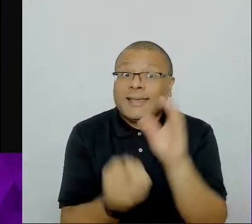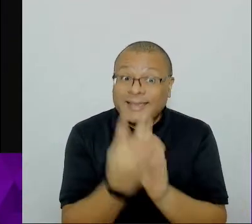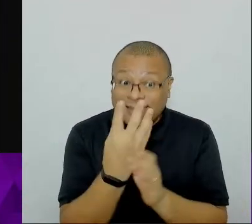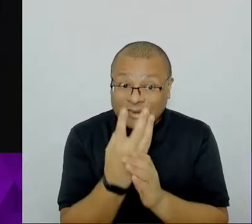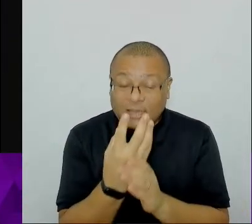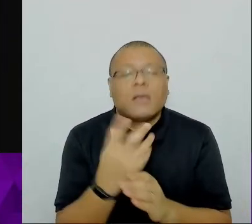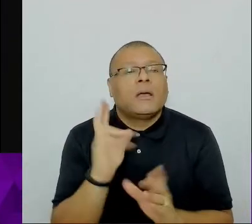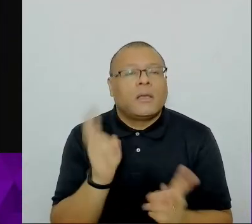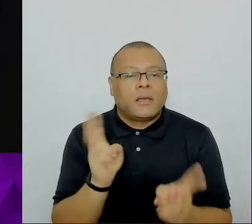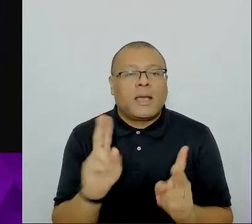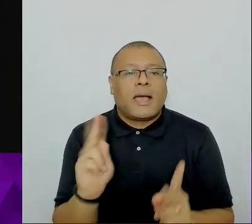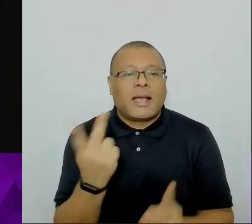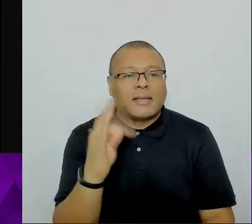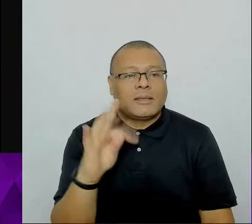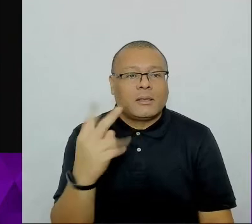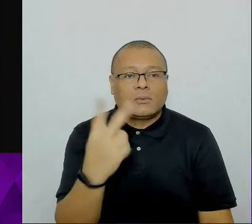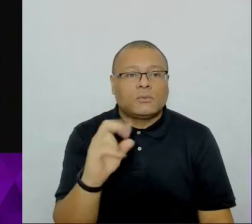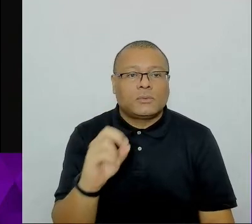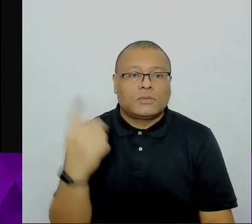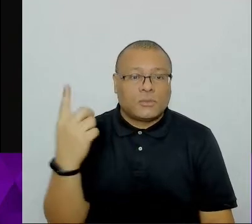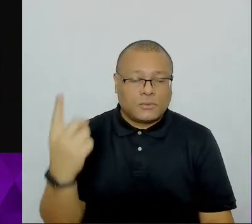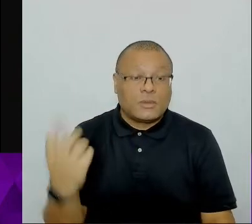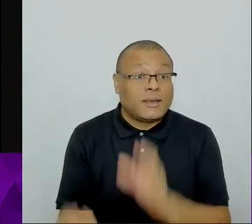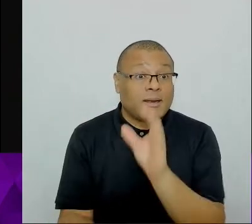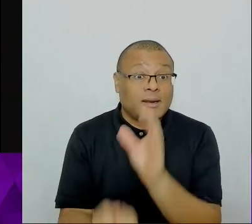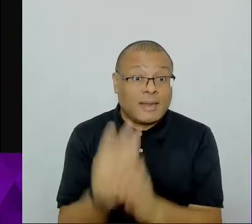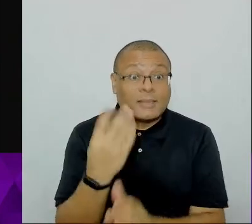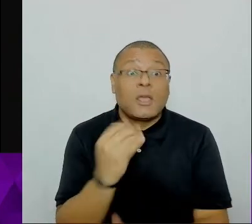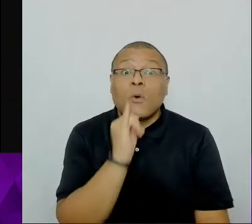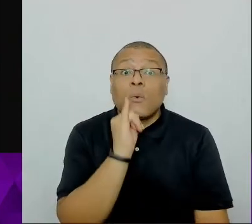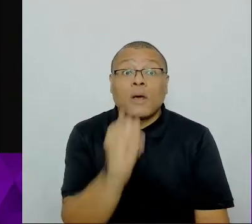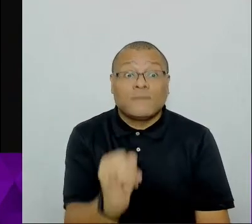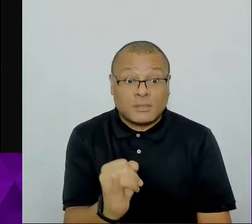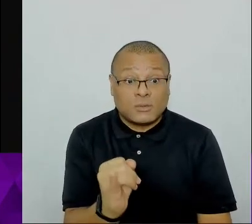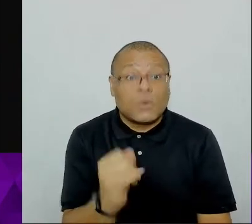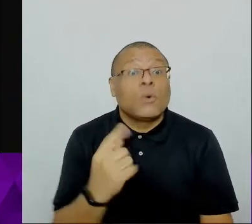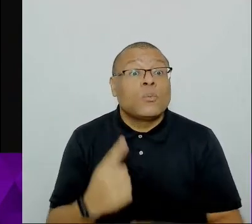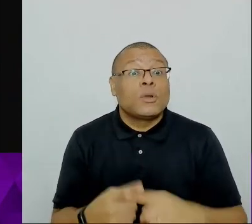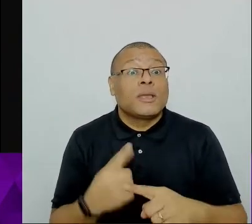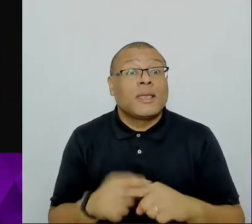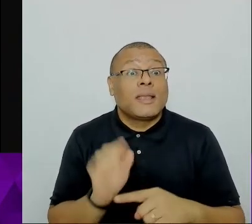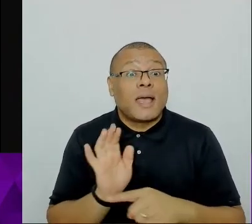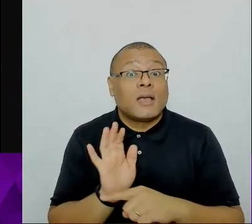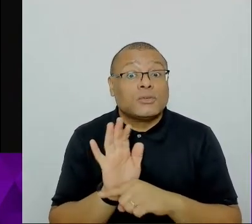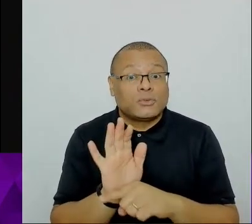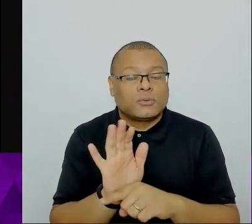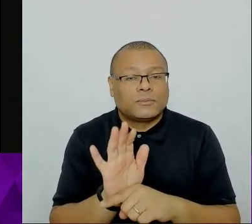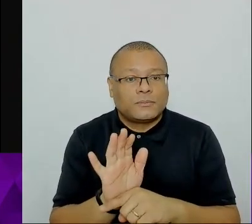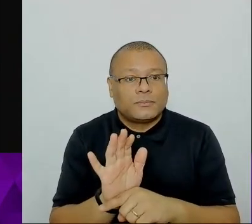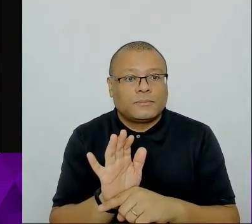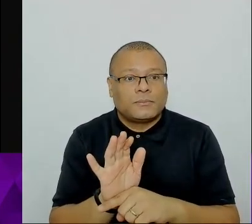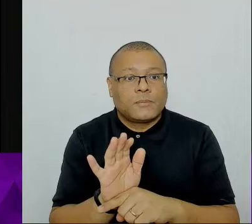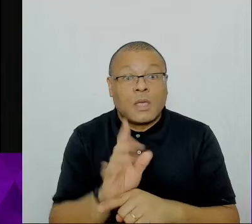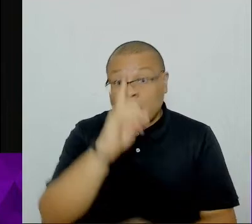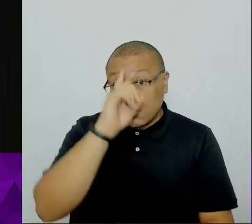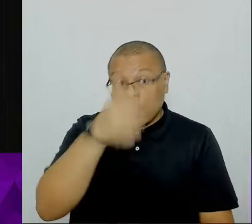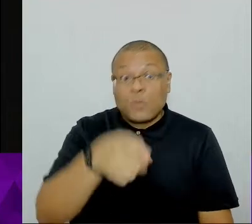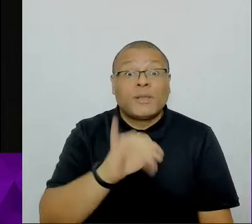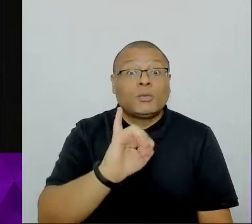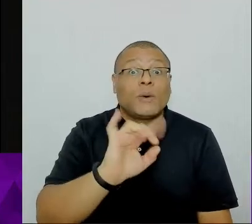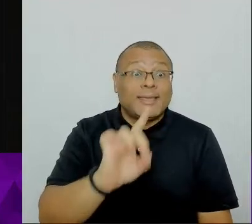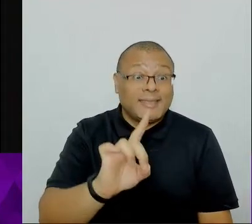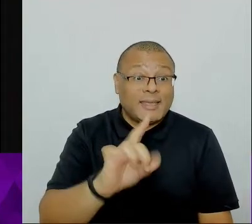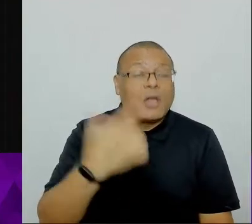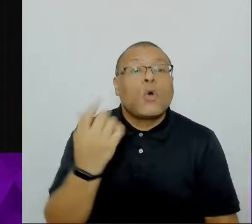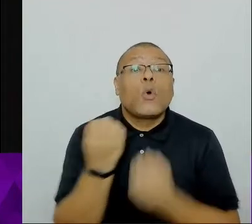status HTTP 201, que é o create. Eu indico que utilizem ele, porque o create ele serve para isso. E eu mando o ID ou o próprio